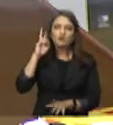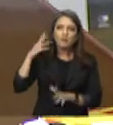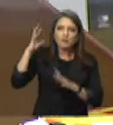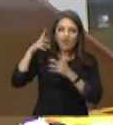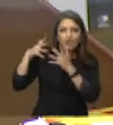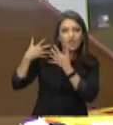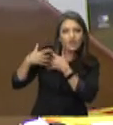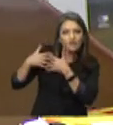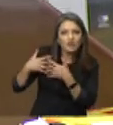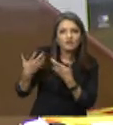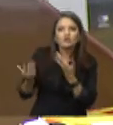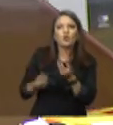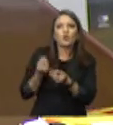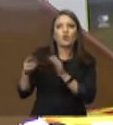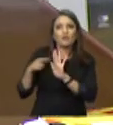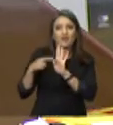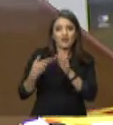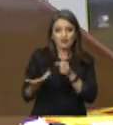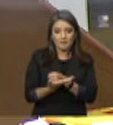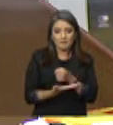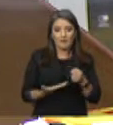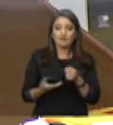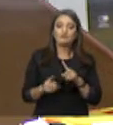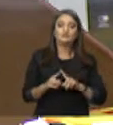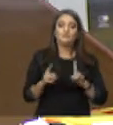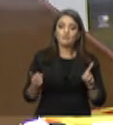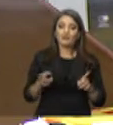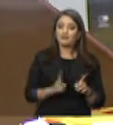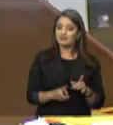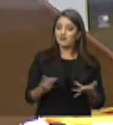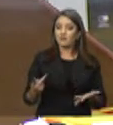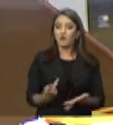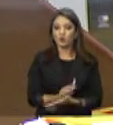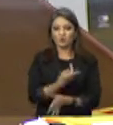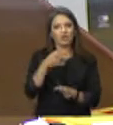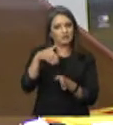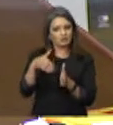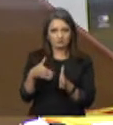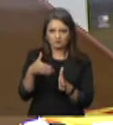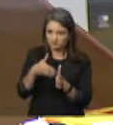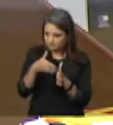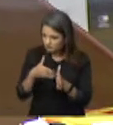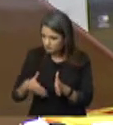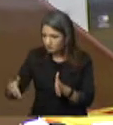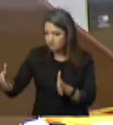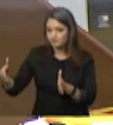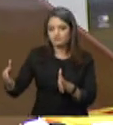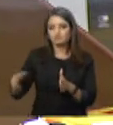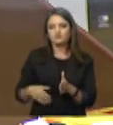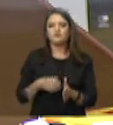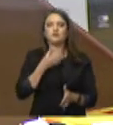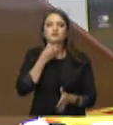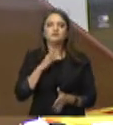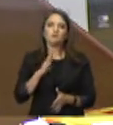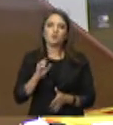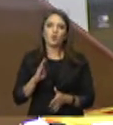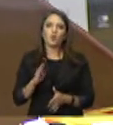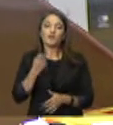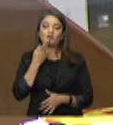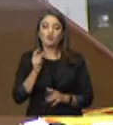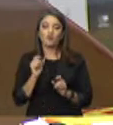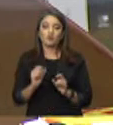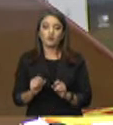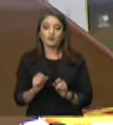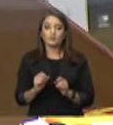norma incide sobre o fato assumisse Tecnicamente que as normas sempre operam prospectivamente Como diz Bobbio a função prescritiva